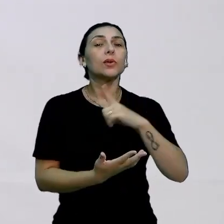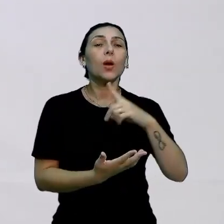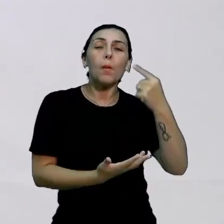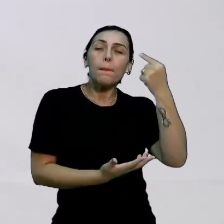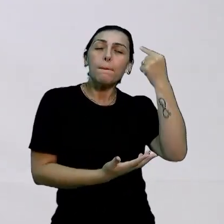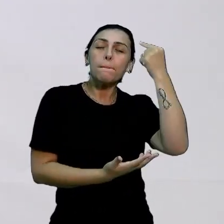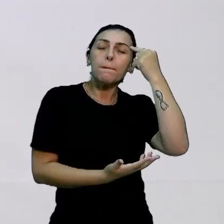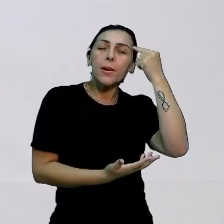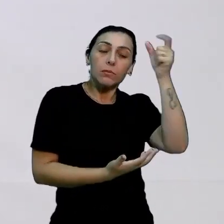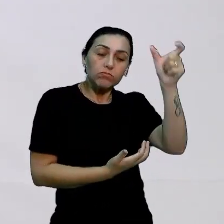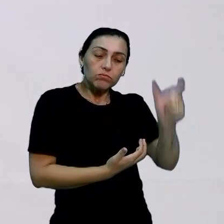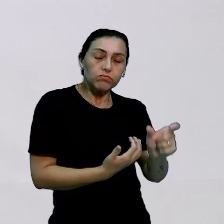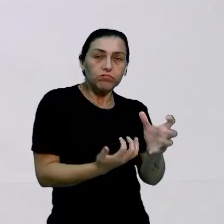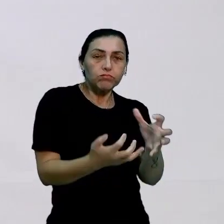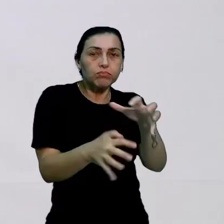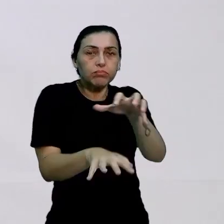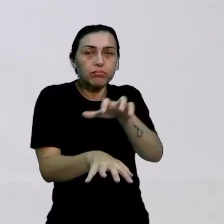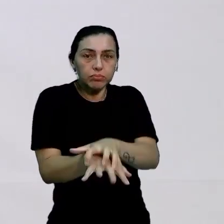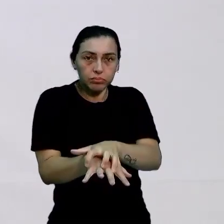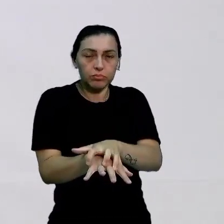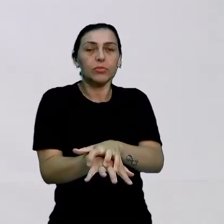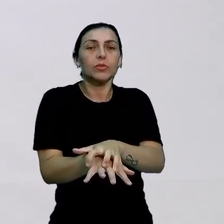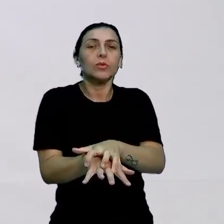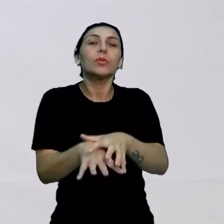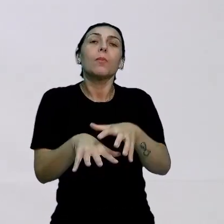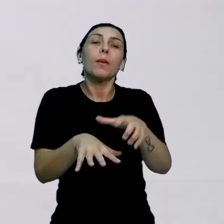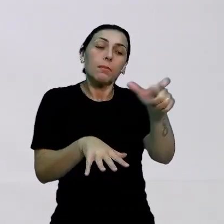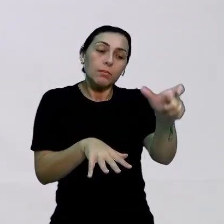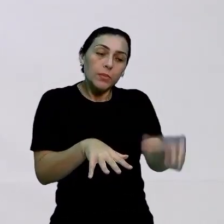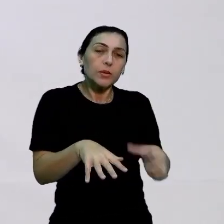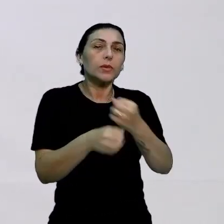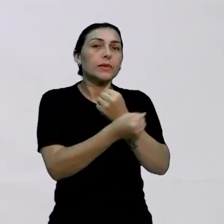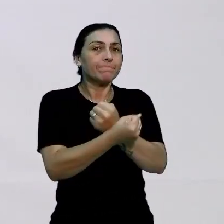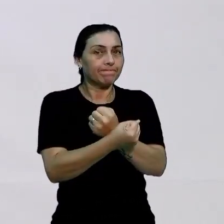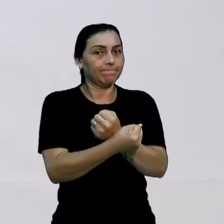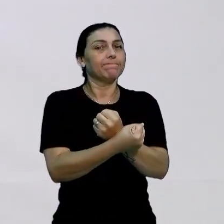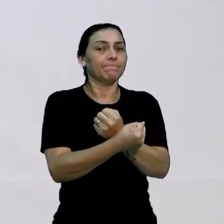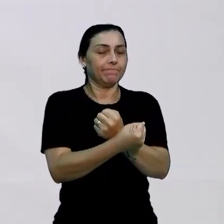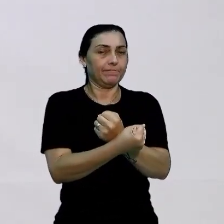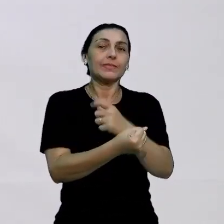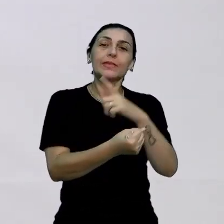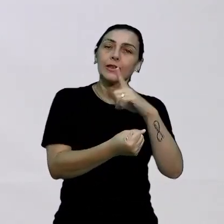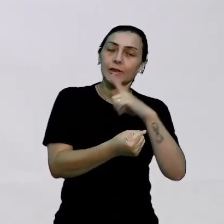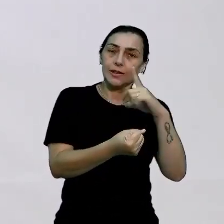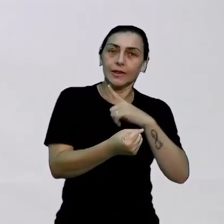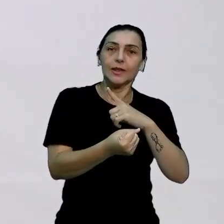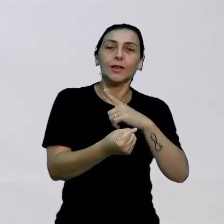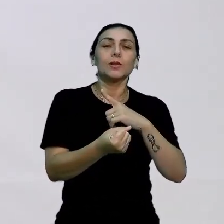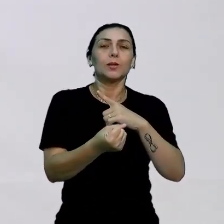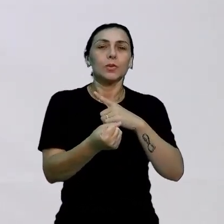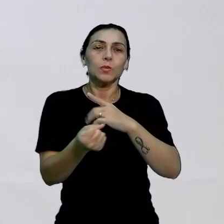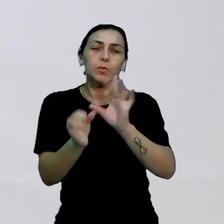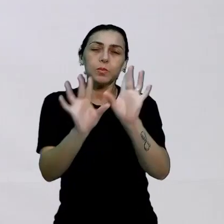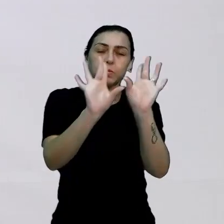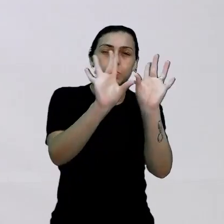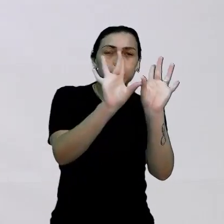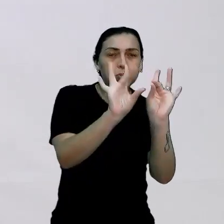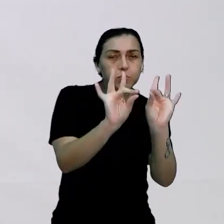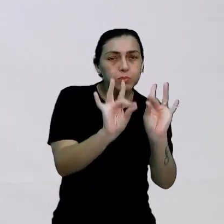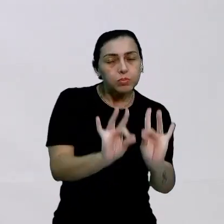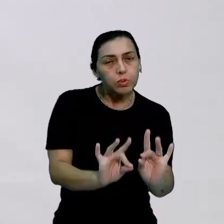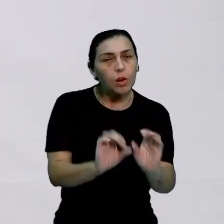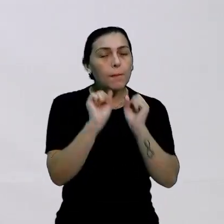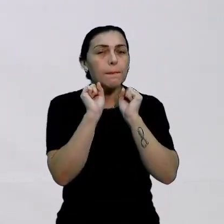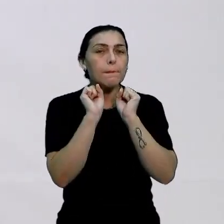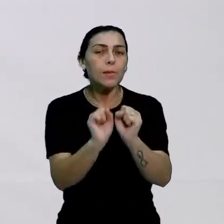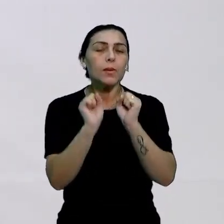do colonizador sobre o colonizado. Então, ou seja, a gente tem uma série de descrições, poderíamos